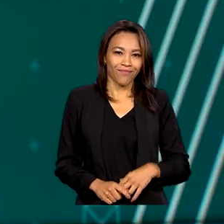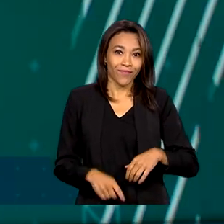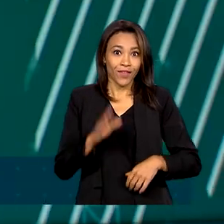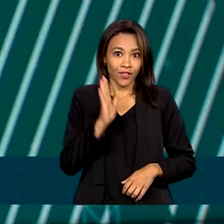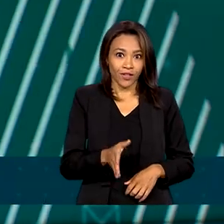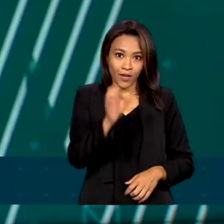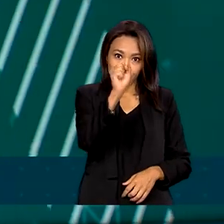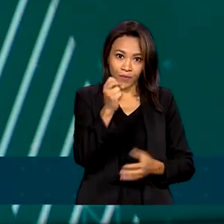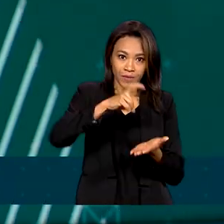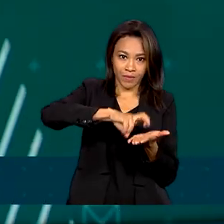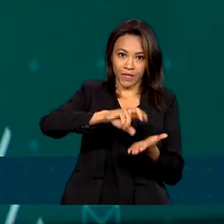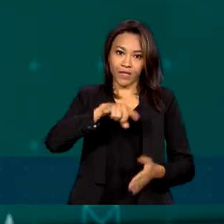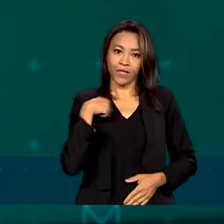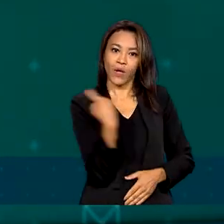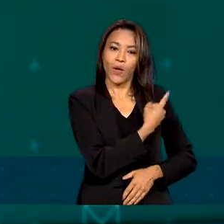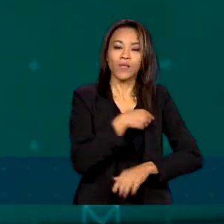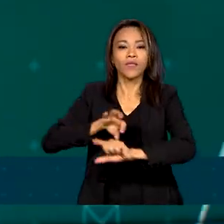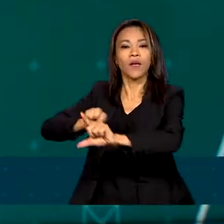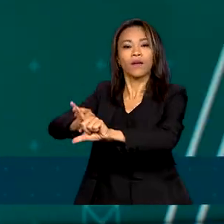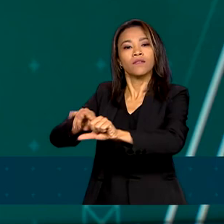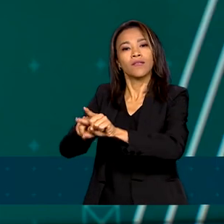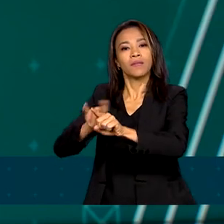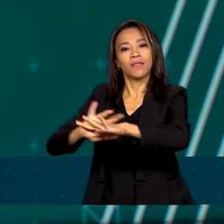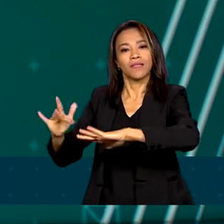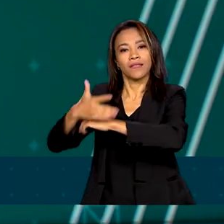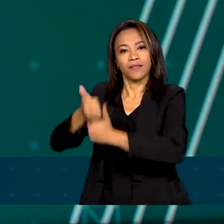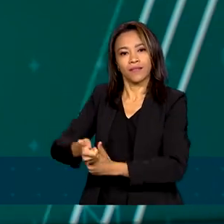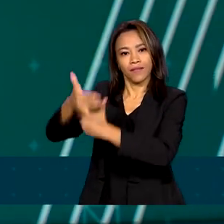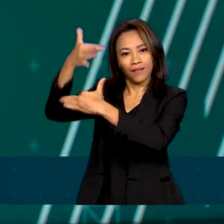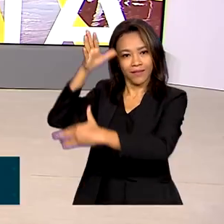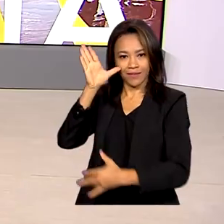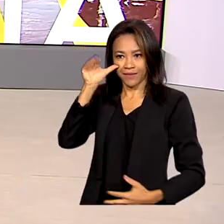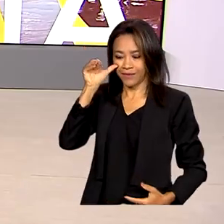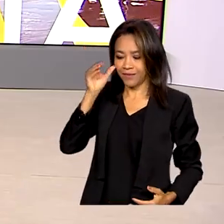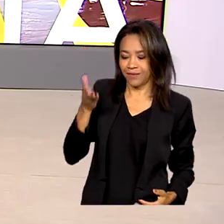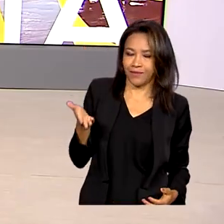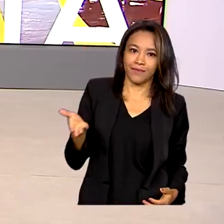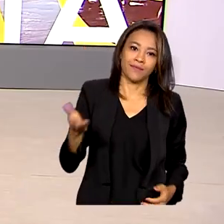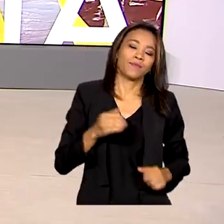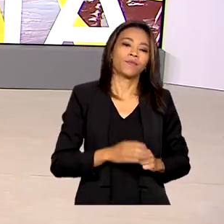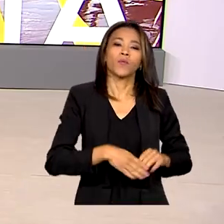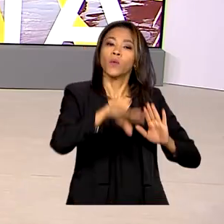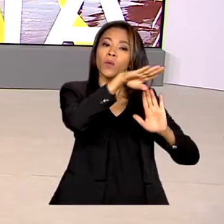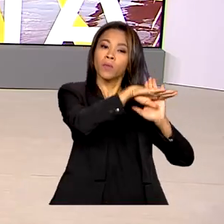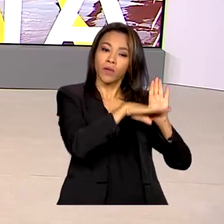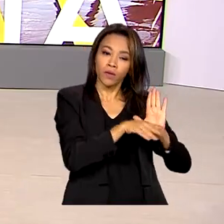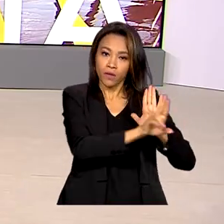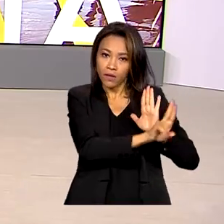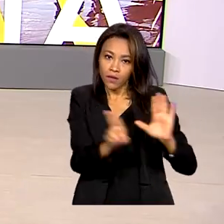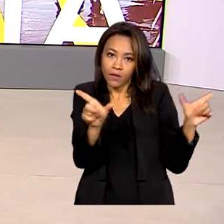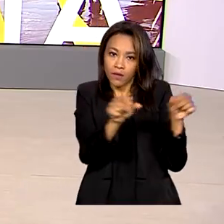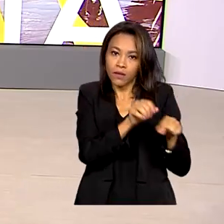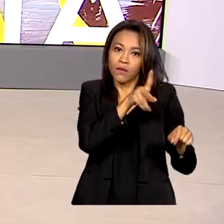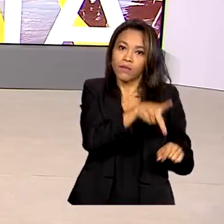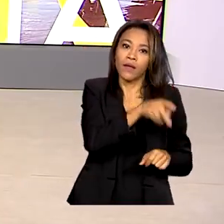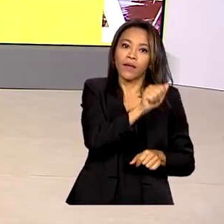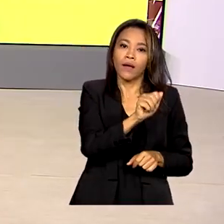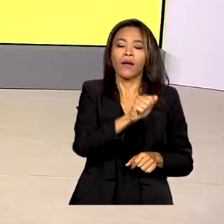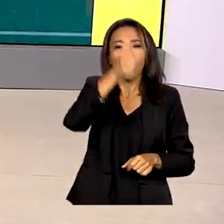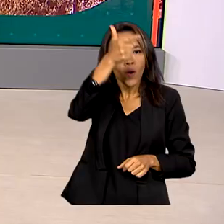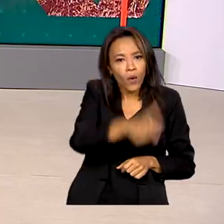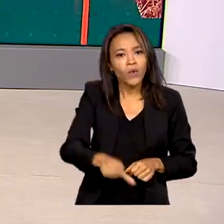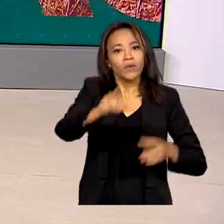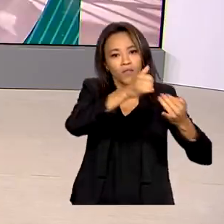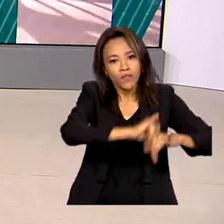Oito horas da manhã, estamos ao vivo também pelas redes sociais. O programa de aquisição de alimentos foi relançado.